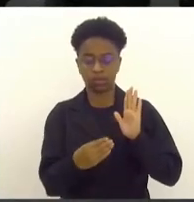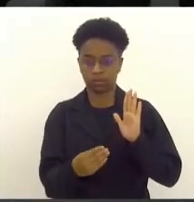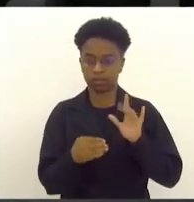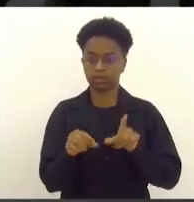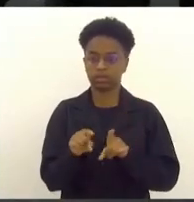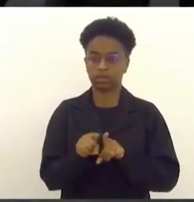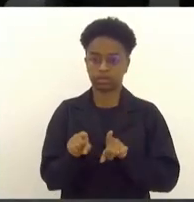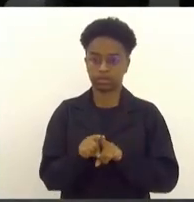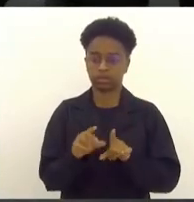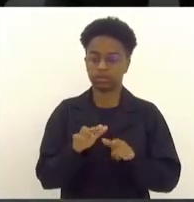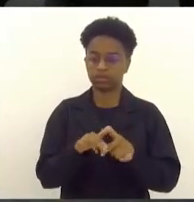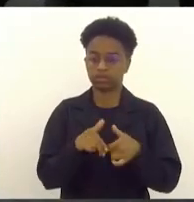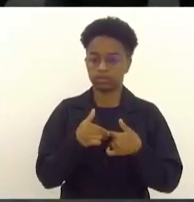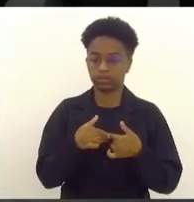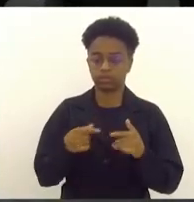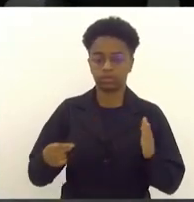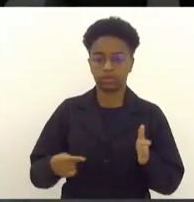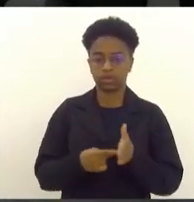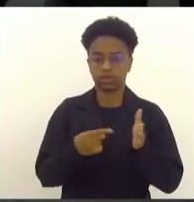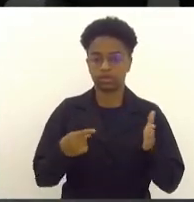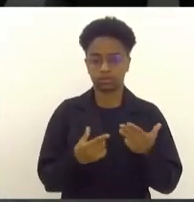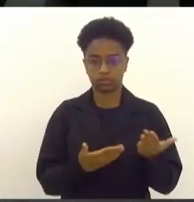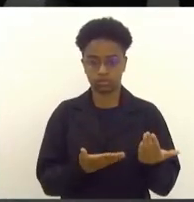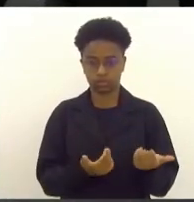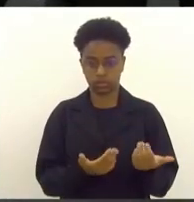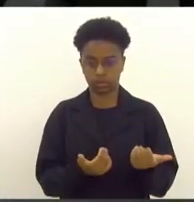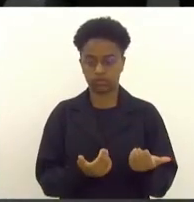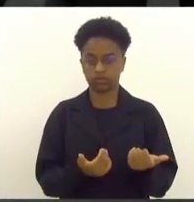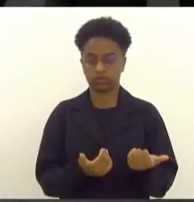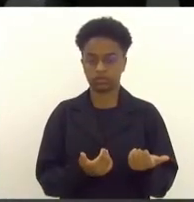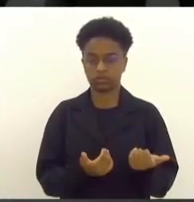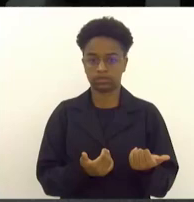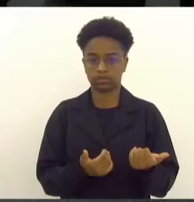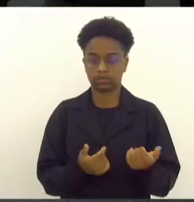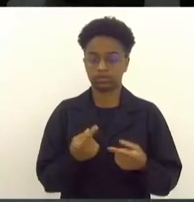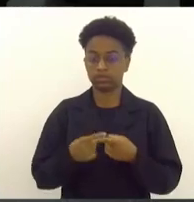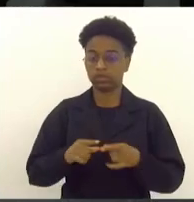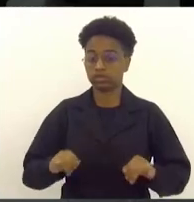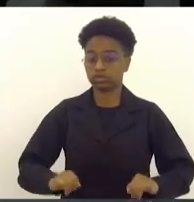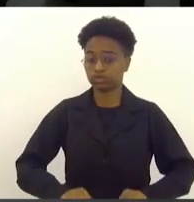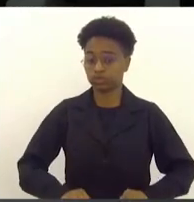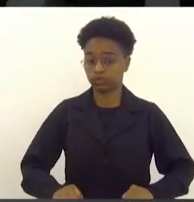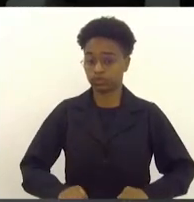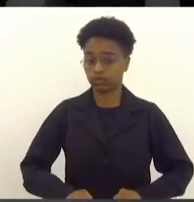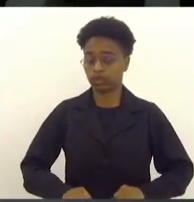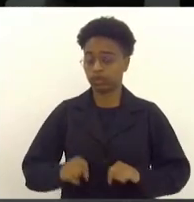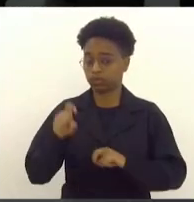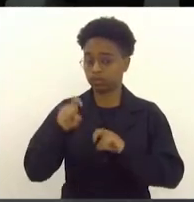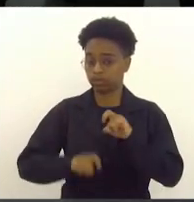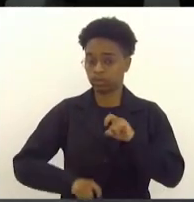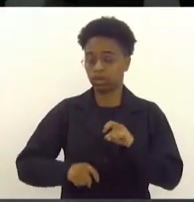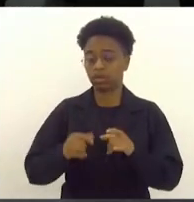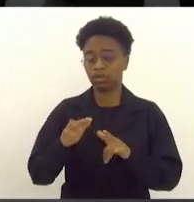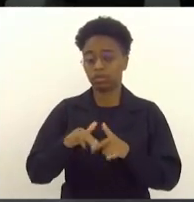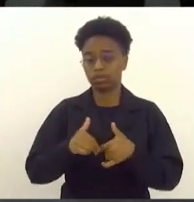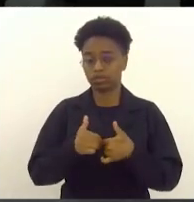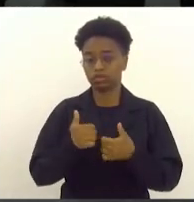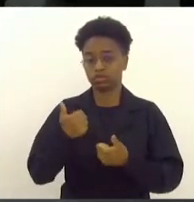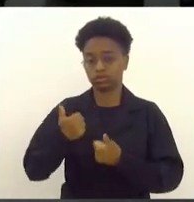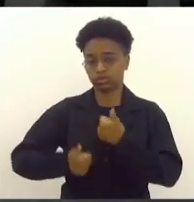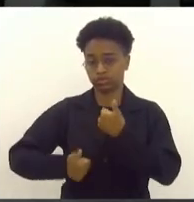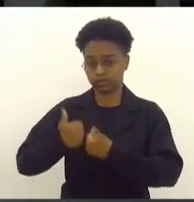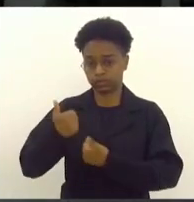Inclusive a partir da denúncia de uma jovem que eu violência sexual pelo pelo jogador de futebol